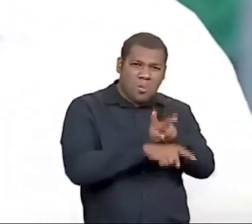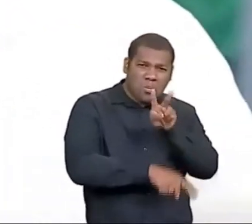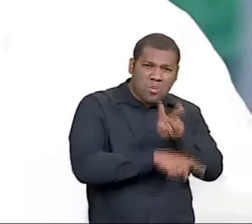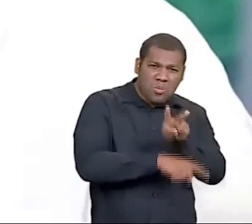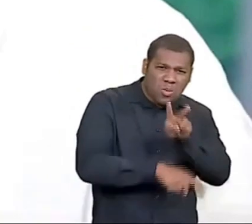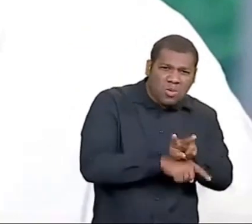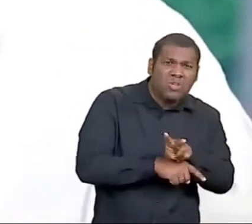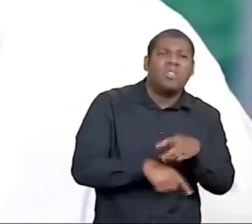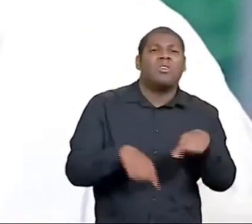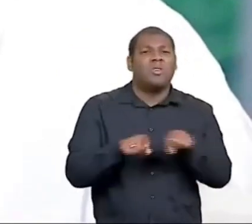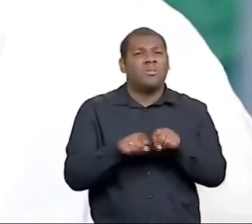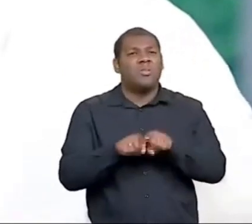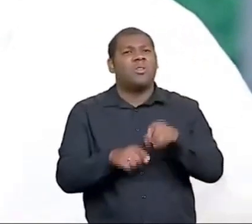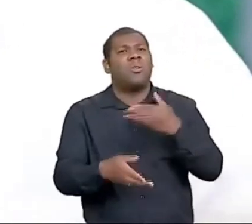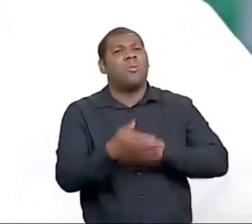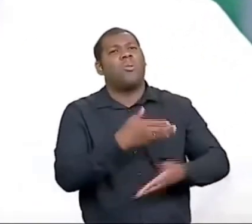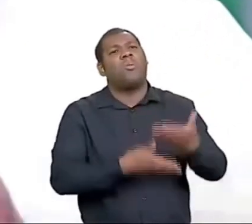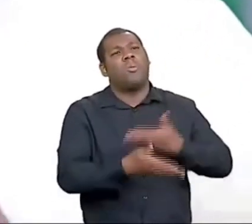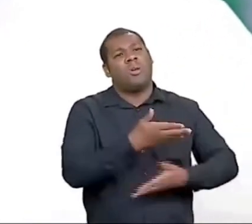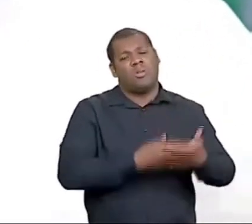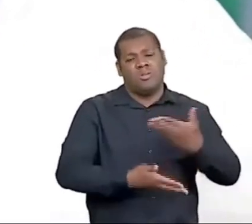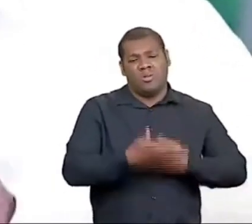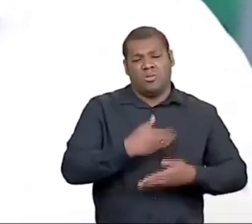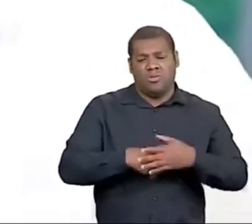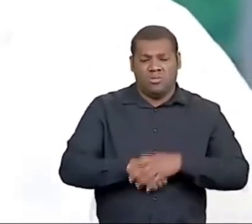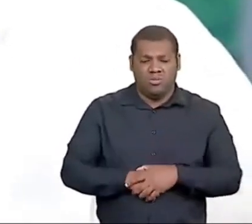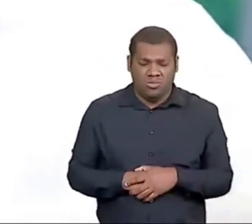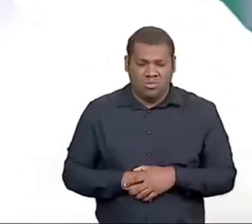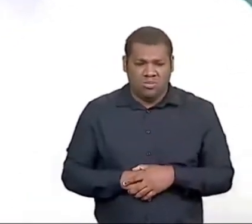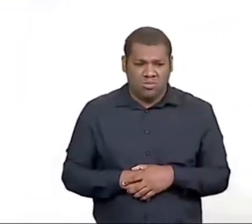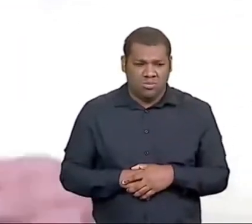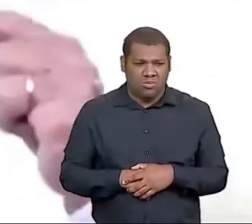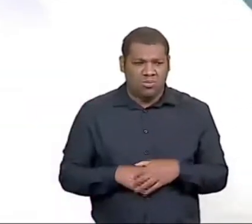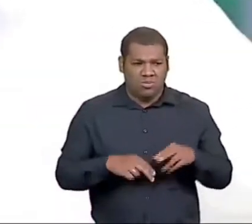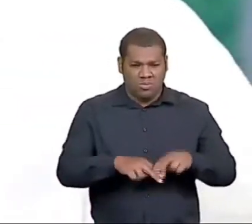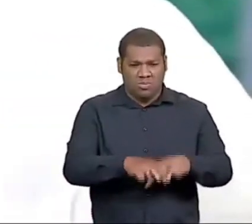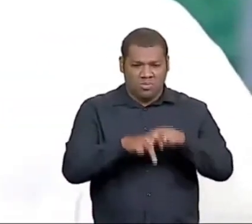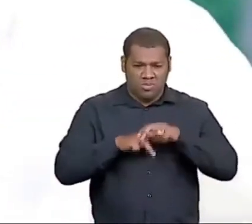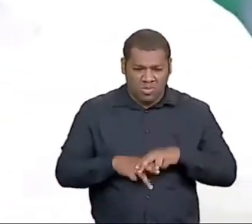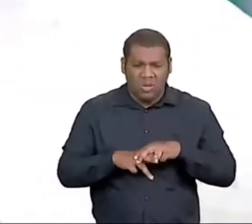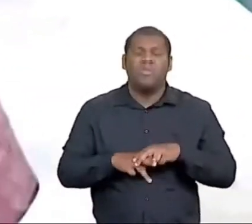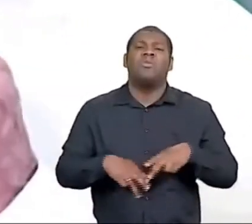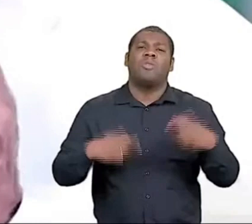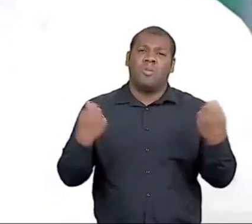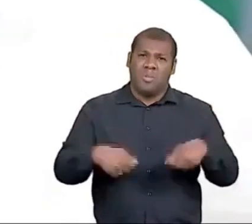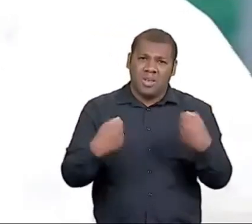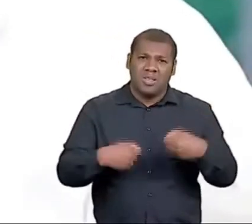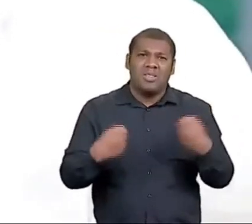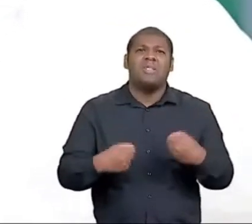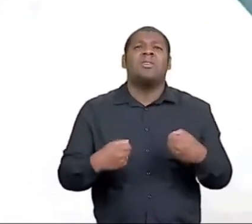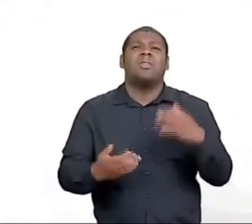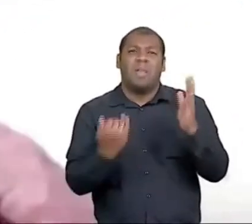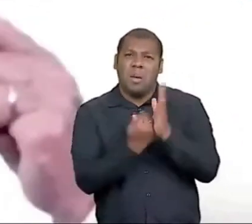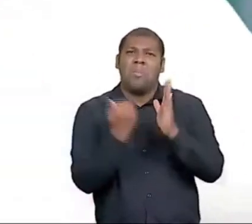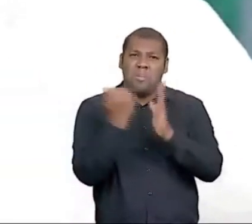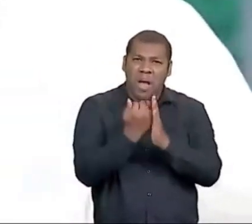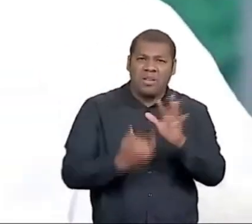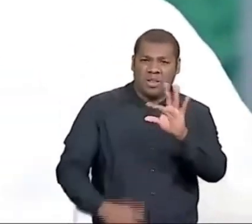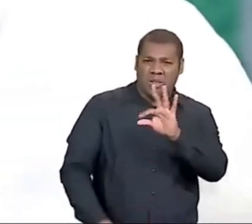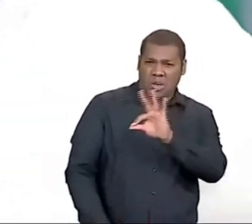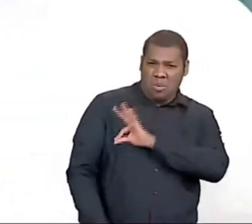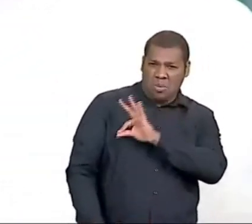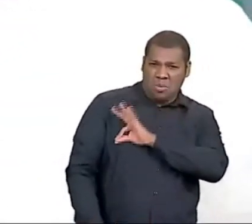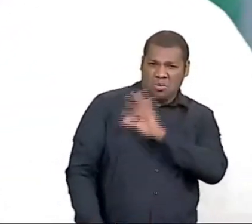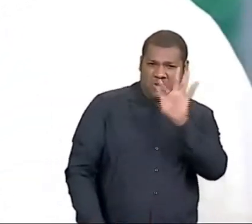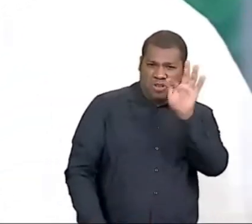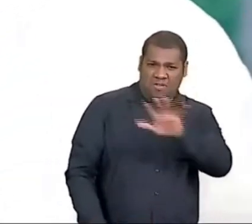não podemos permitir que haja destruição. Por isso é que nós vamos ter mais Polícia Federal, vamos ter mais Forças Armadas cuidando das nossas fronteiras, combatendo